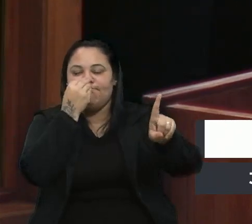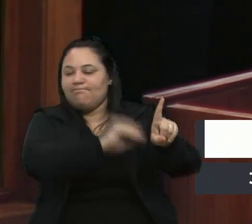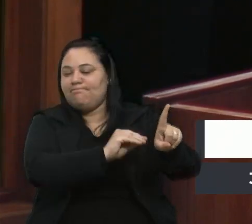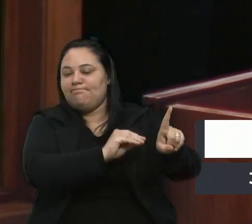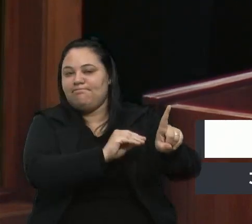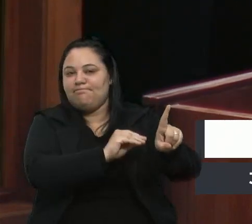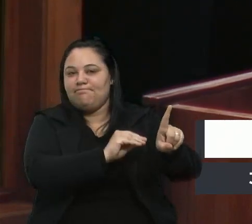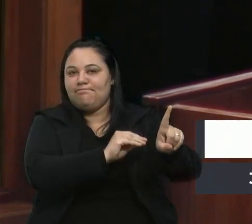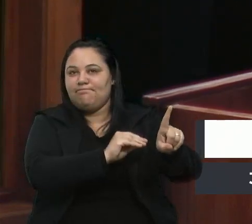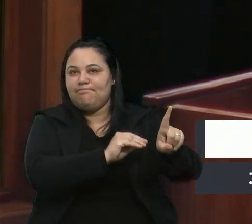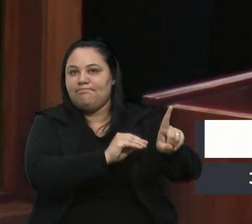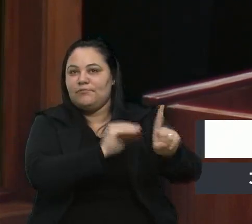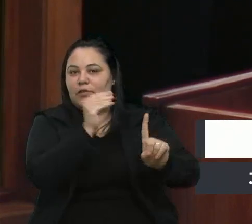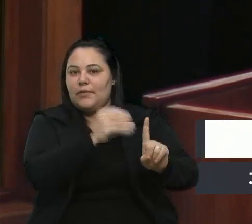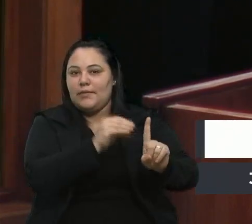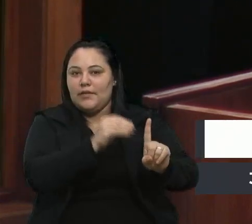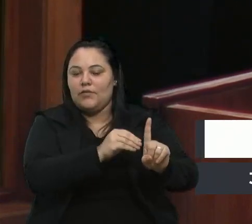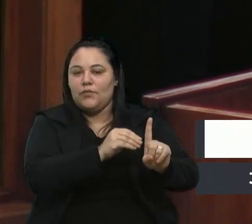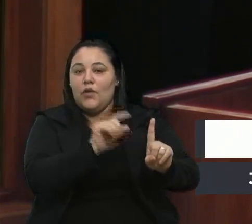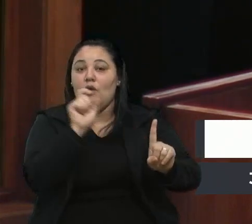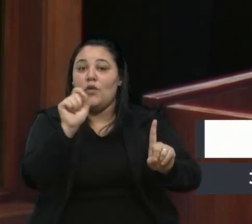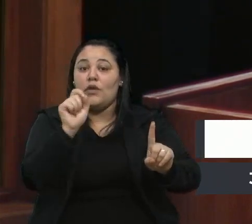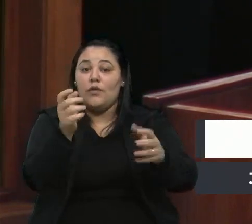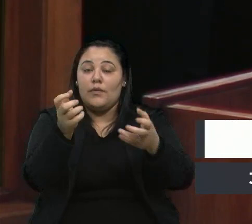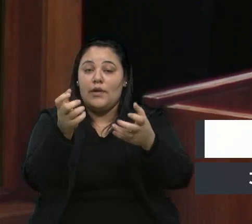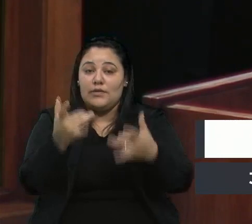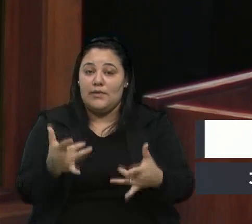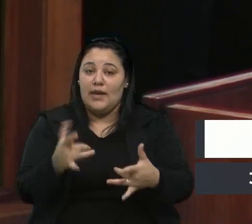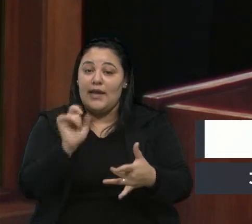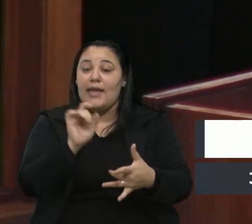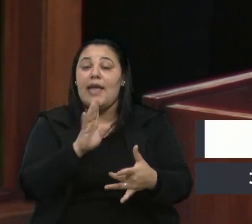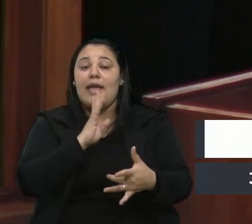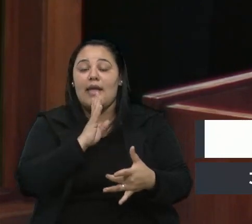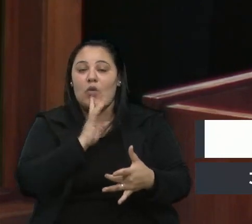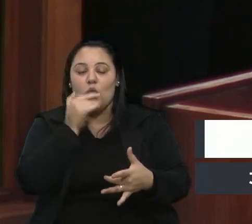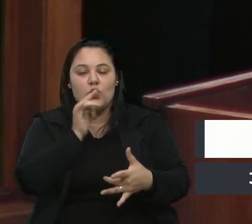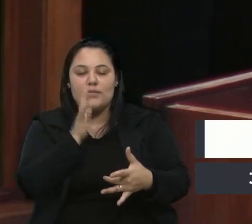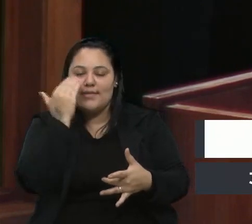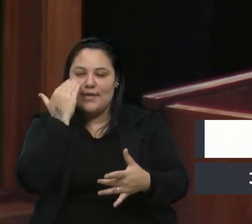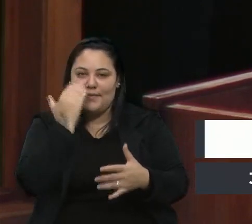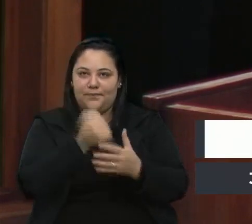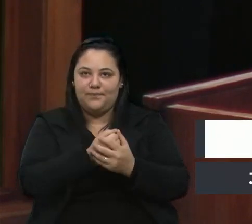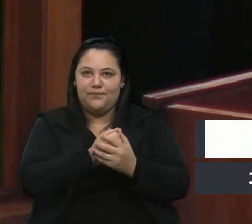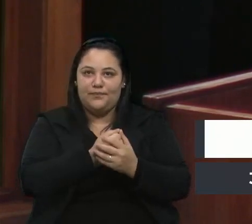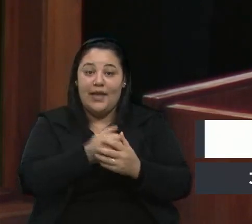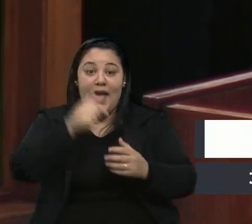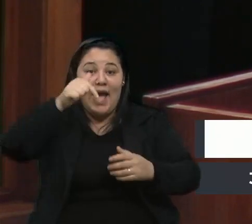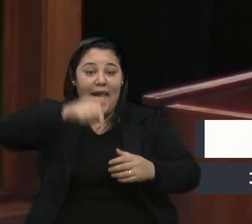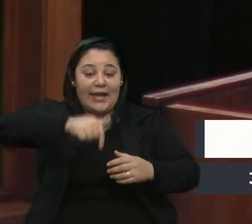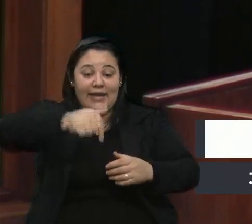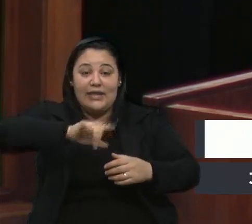Alexandre de Moraes. Aonde é que eu quero chegar para quem não entendeu? E aqui não é defender A